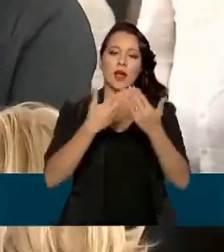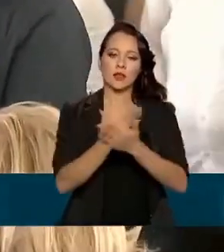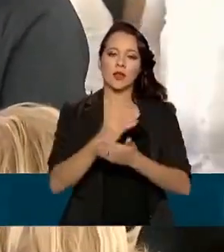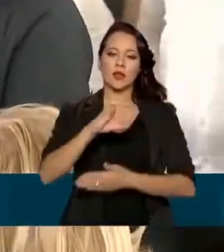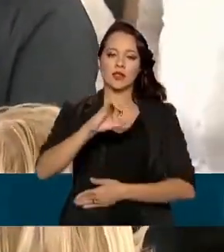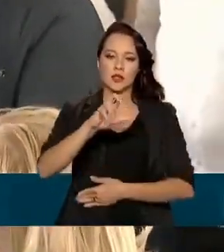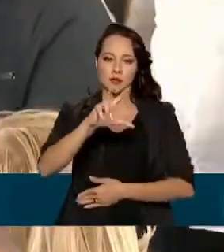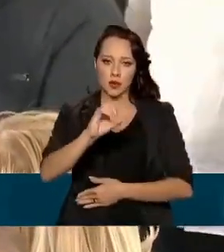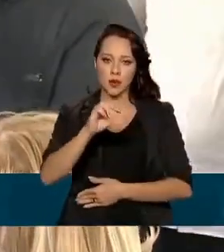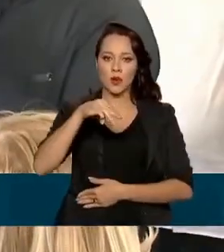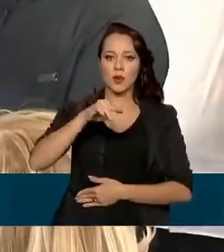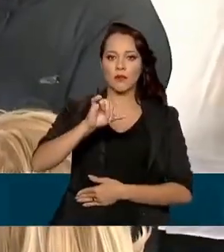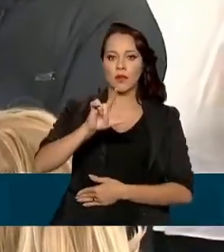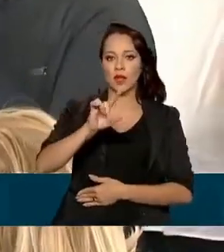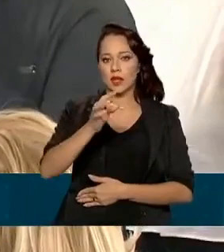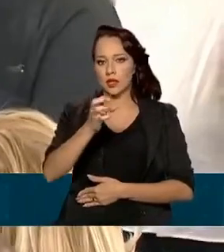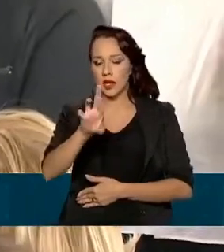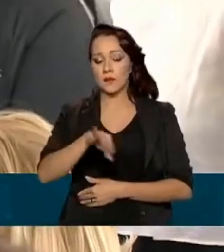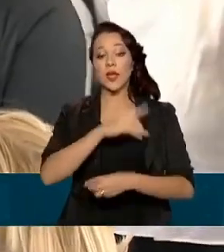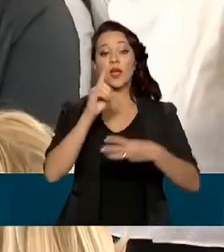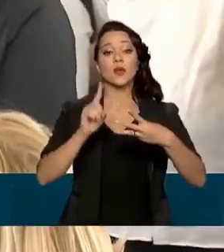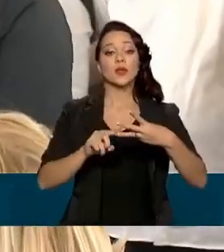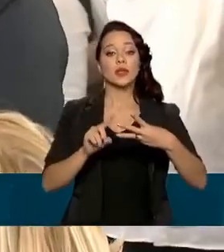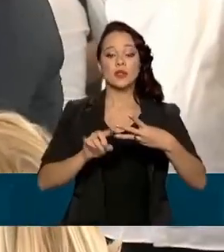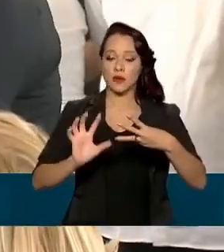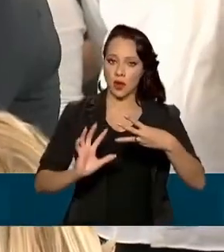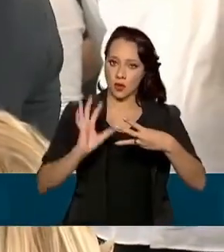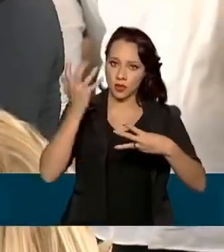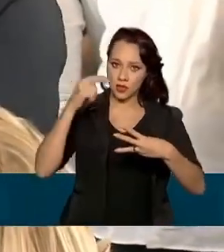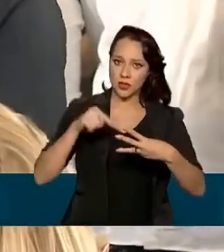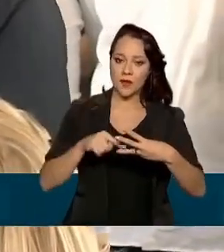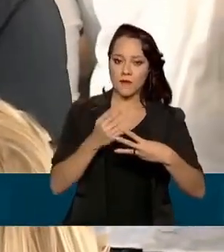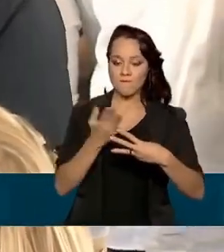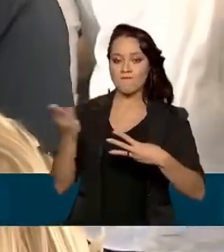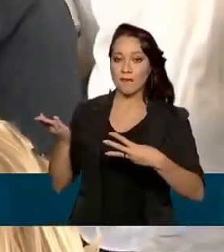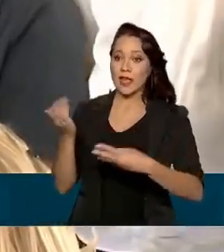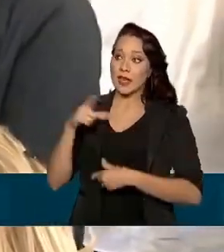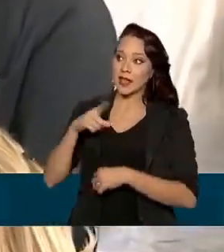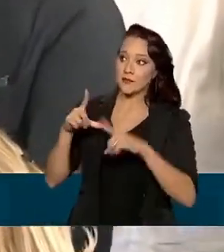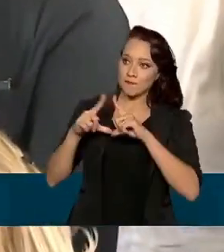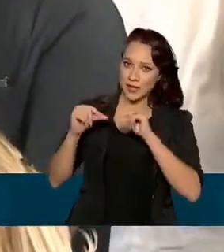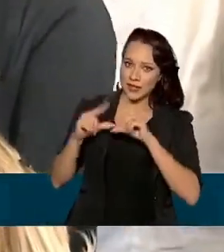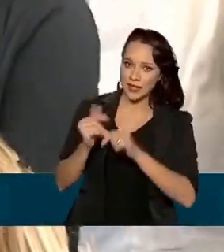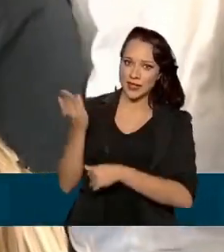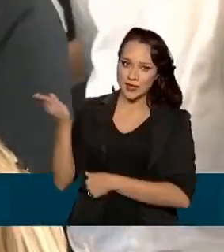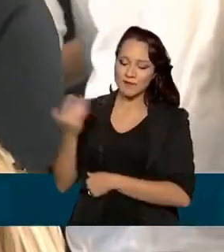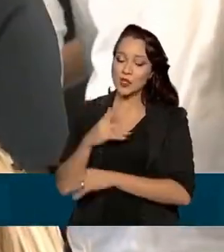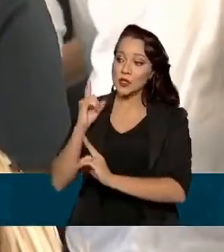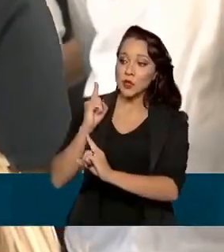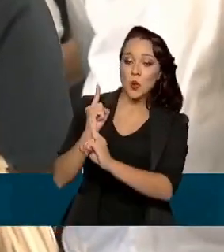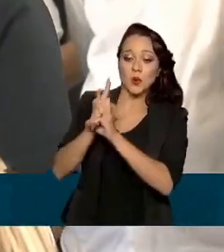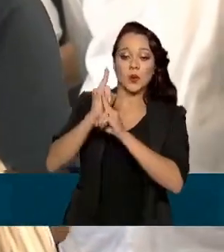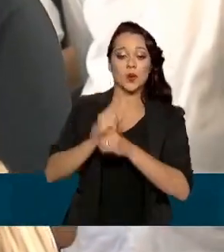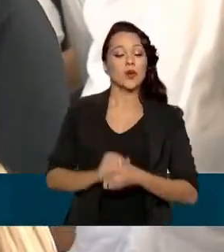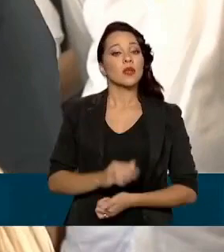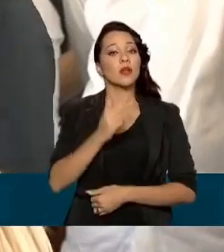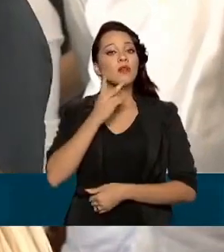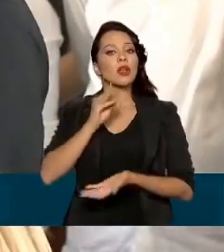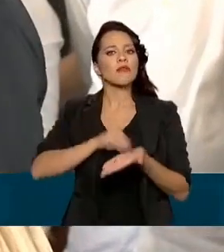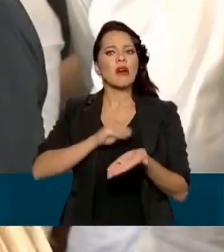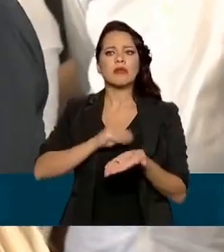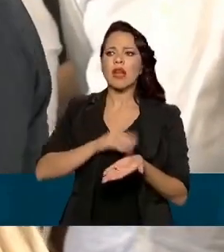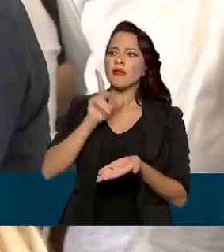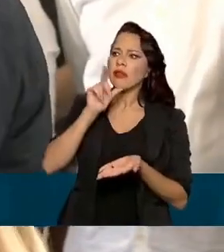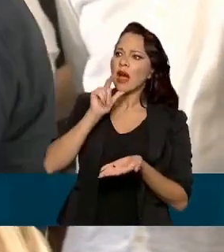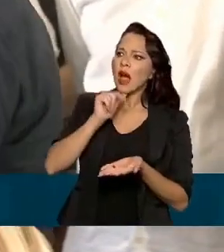terceiro assunto que aconteceu, ele estava em Brasília, nos encontramos, e ele falou que faltava água